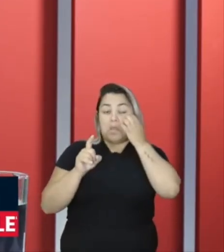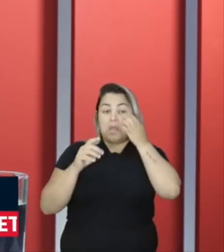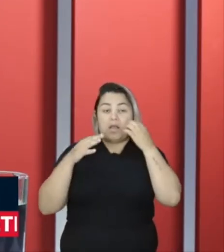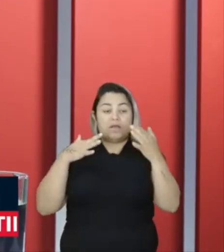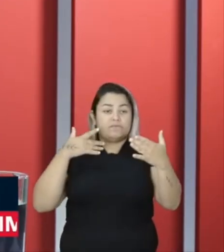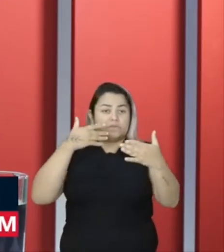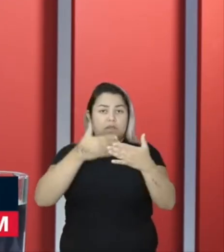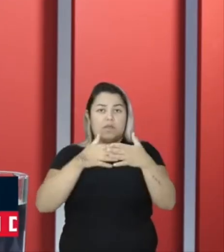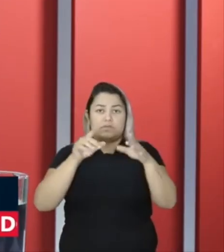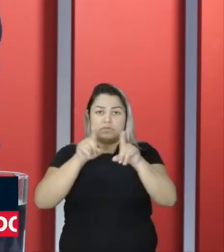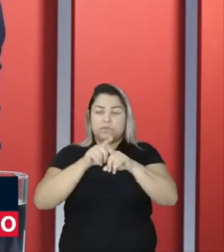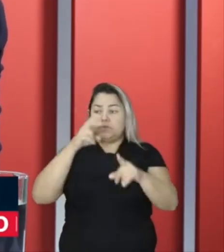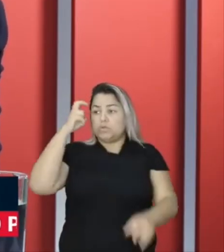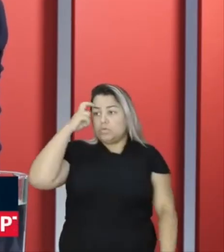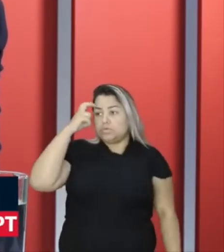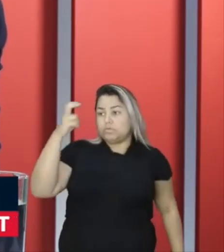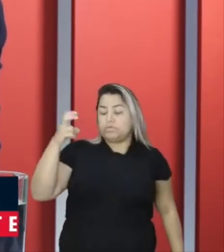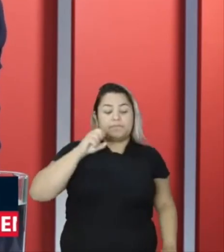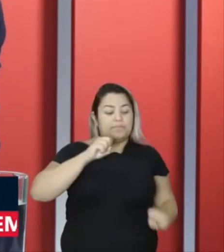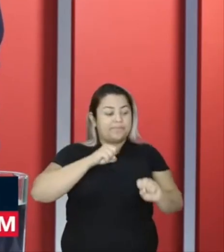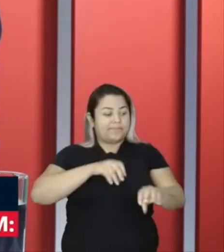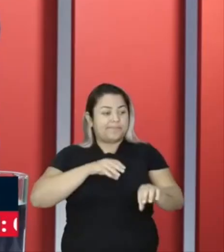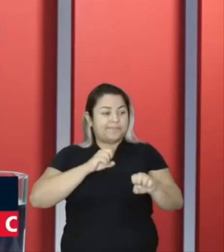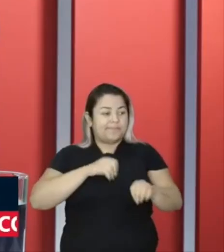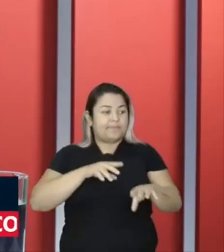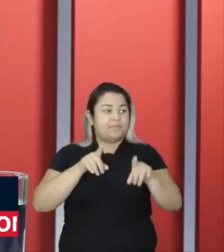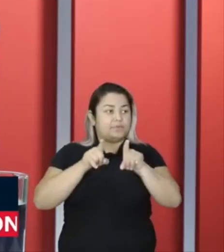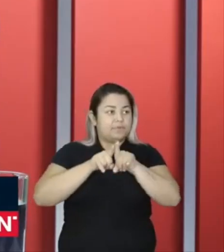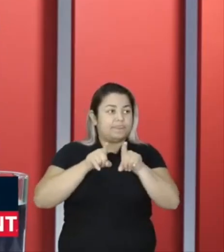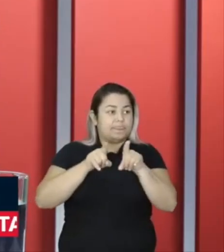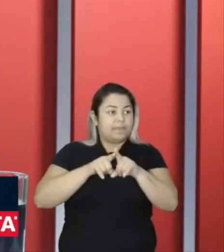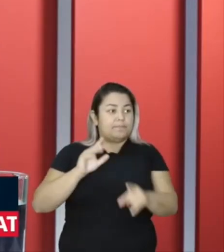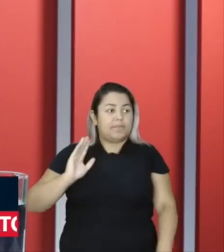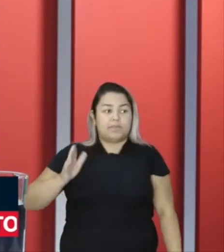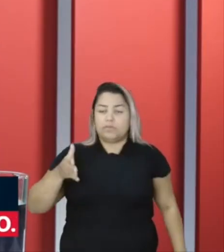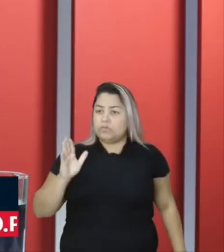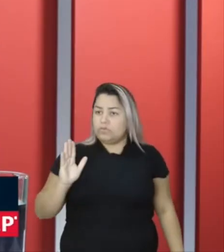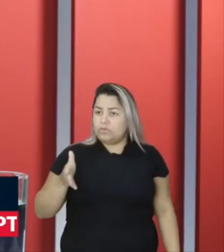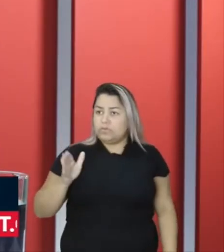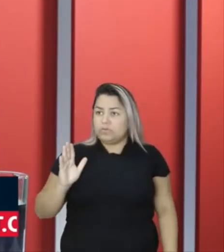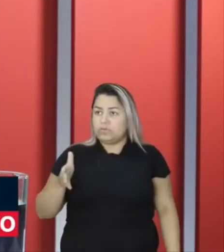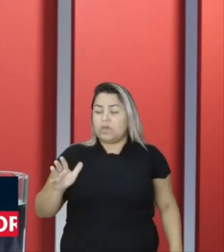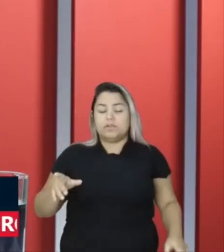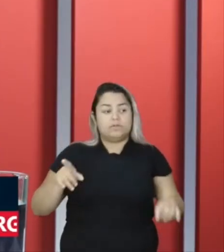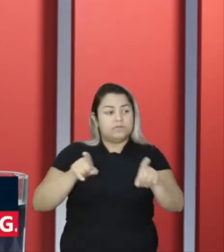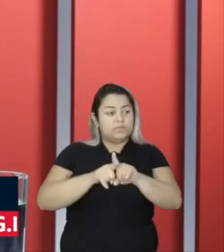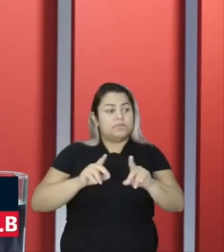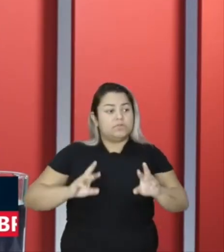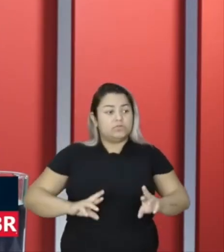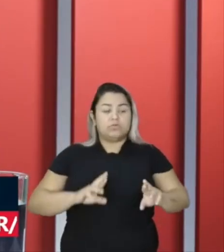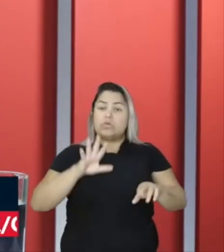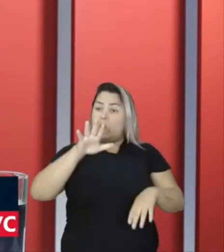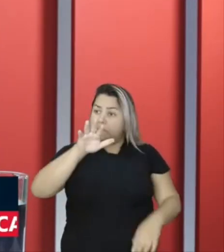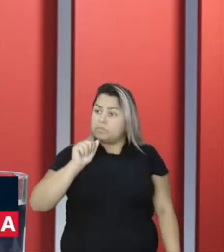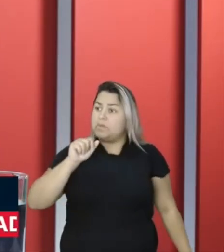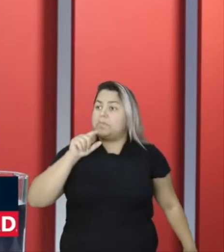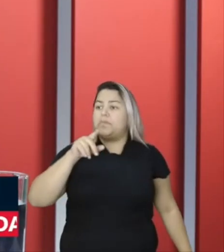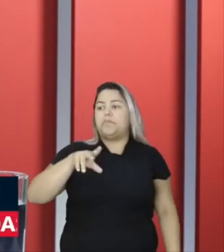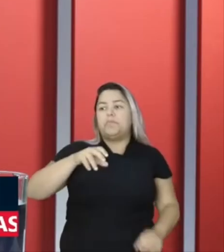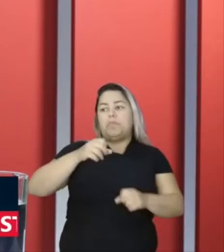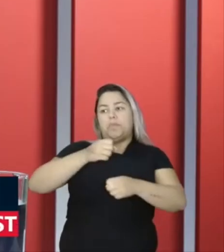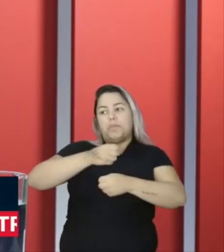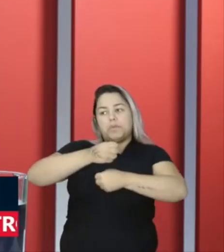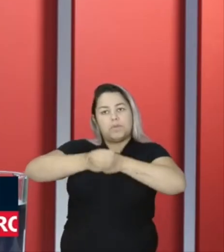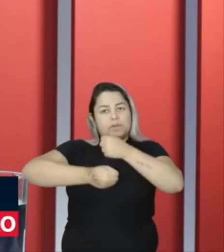na cultura, na educação, processo já em perspectiva de convocação para o ano que vem.